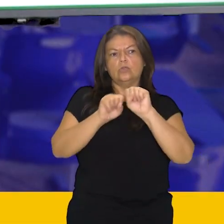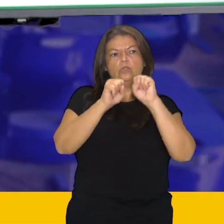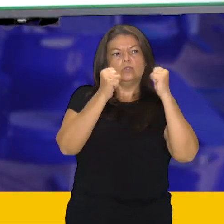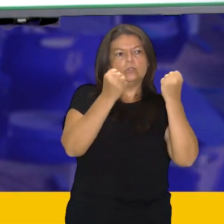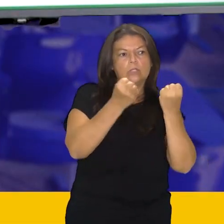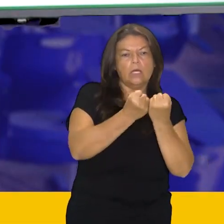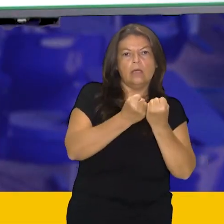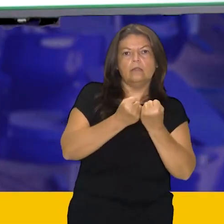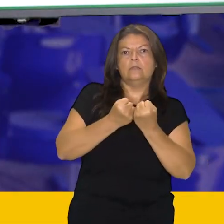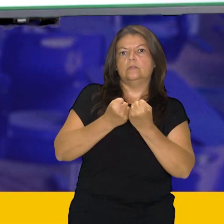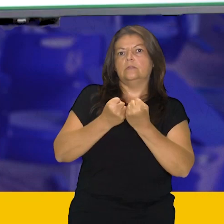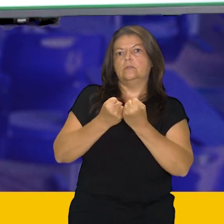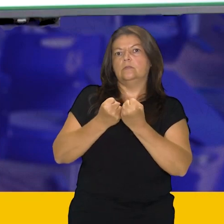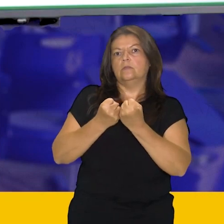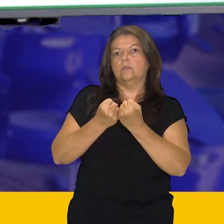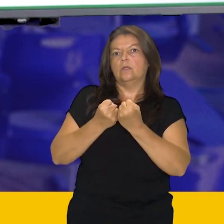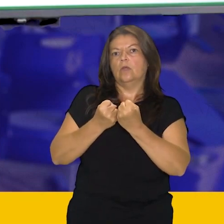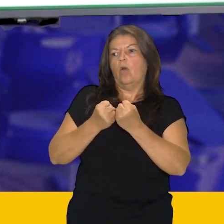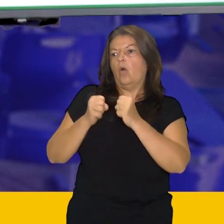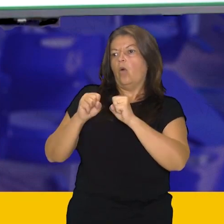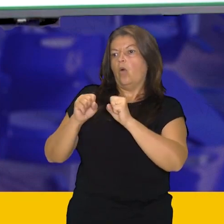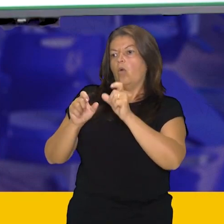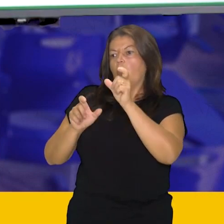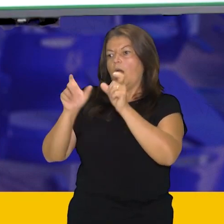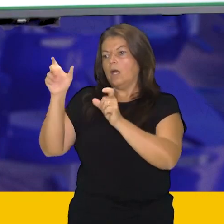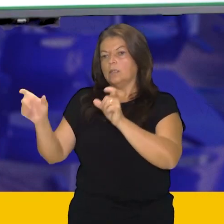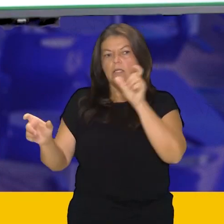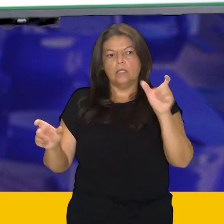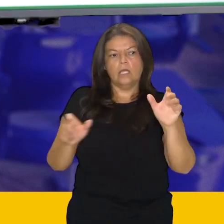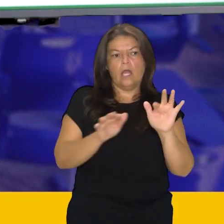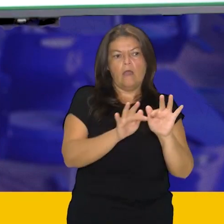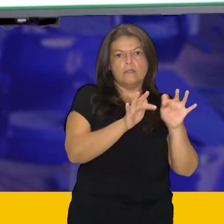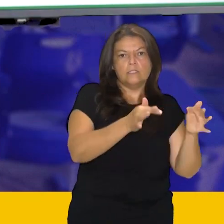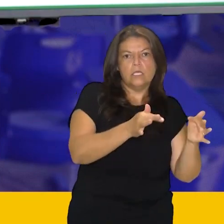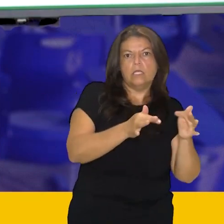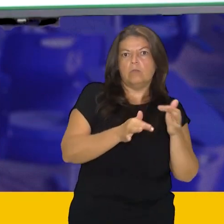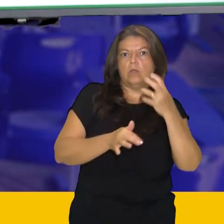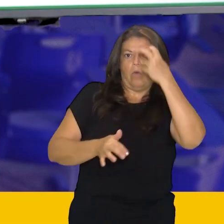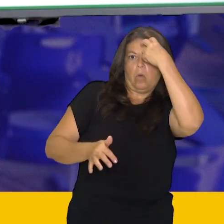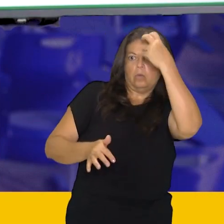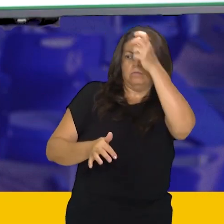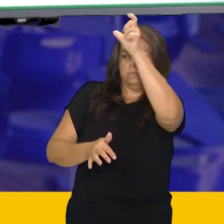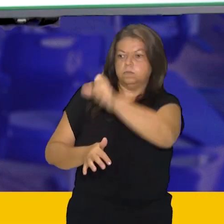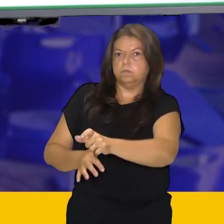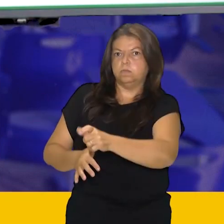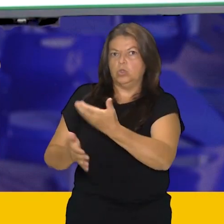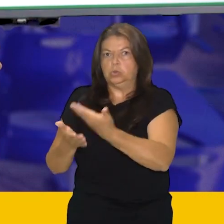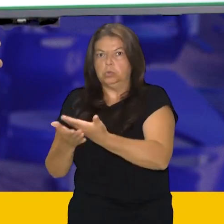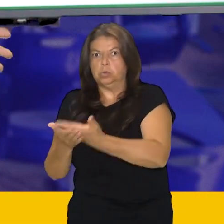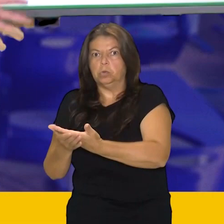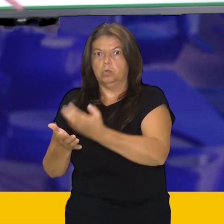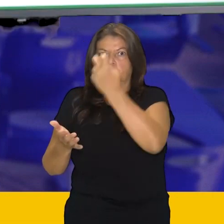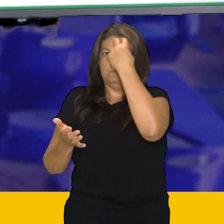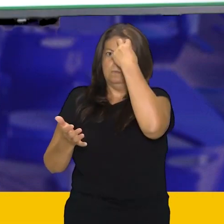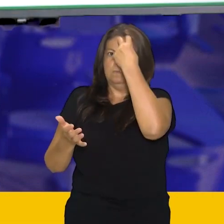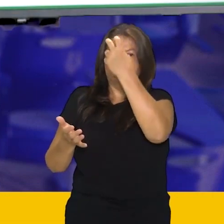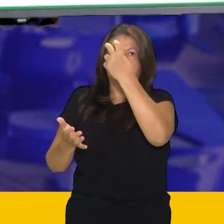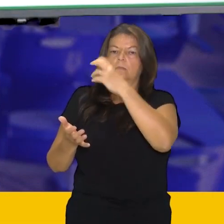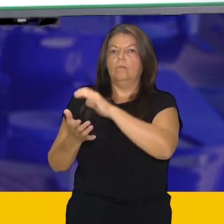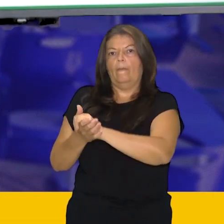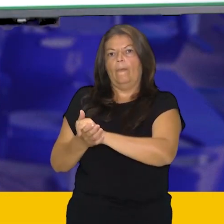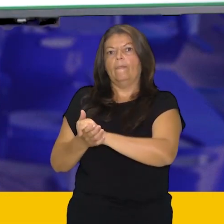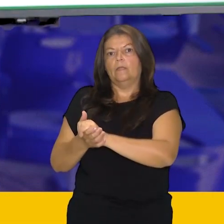formas linguísticas. Se é assim, com certeza essa pessoa ela vai poder se apropriar